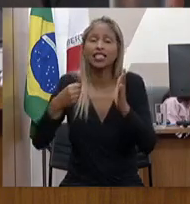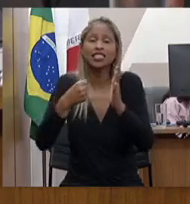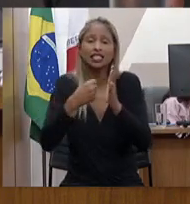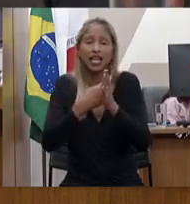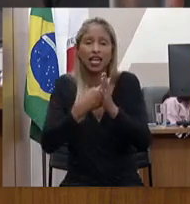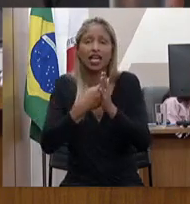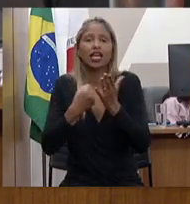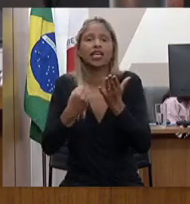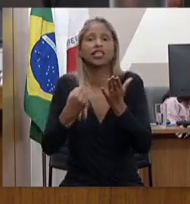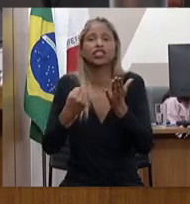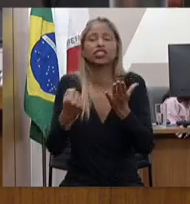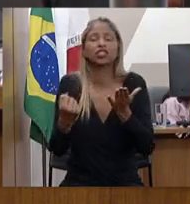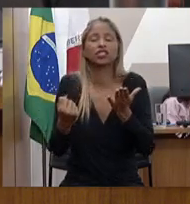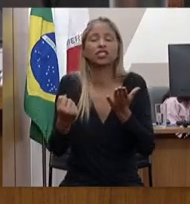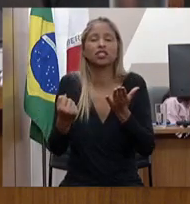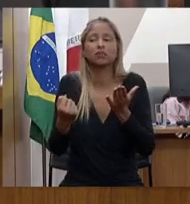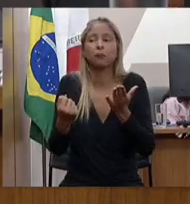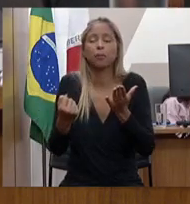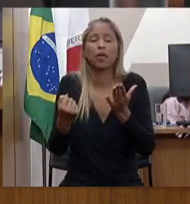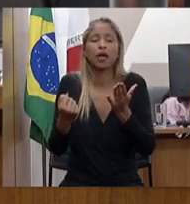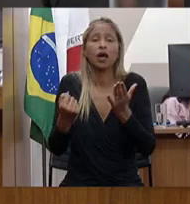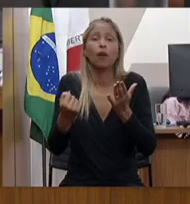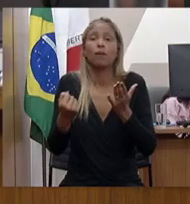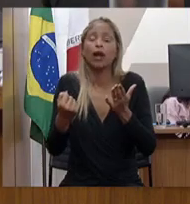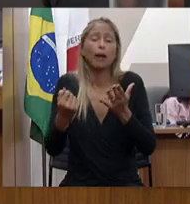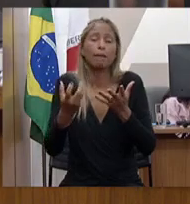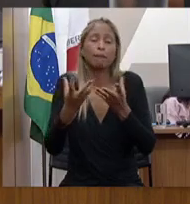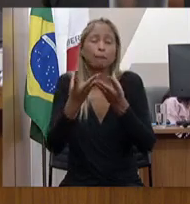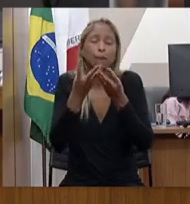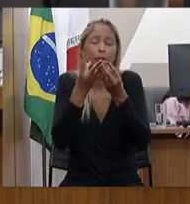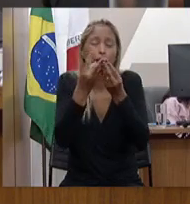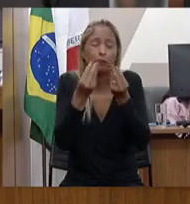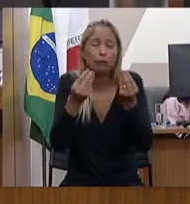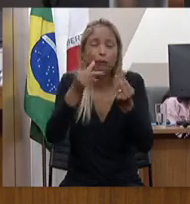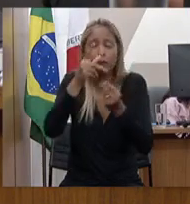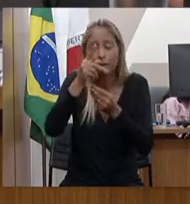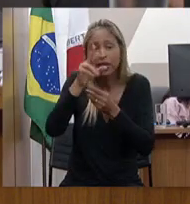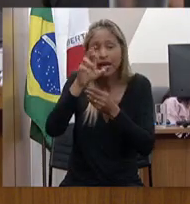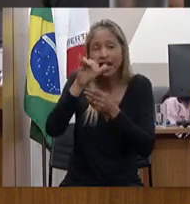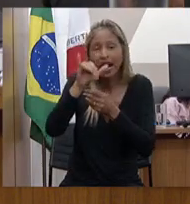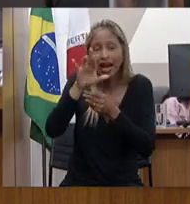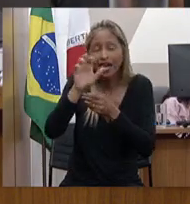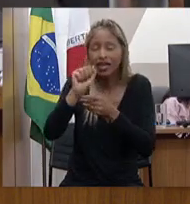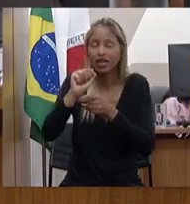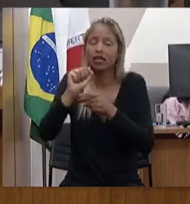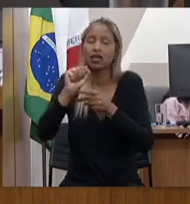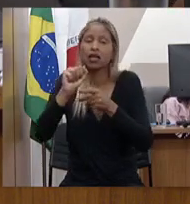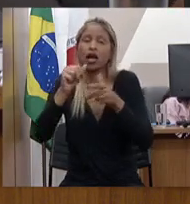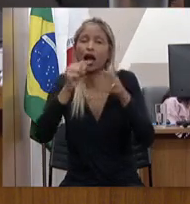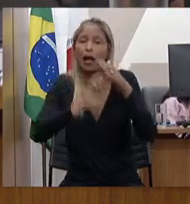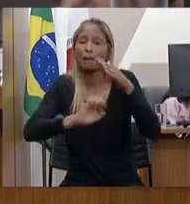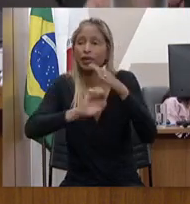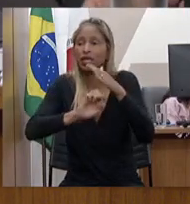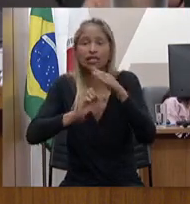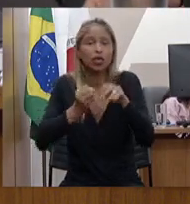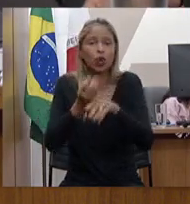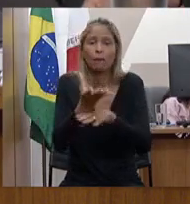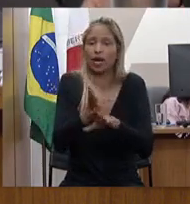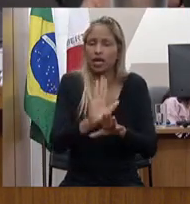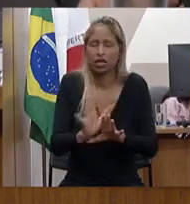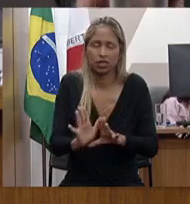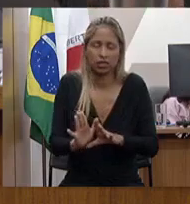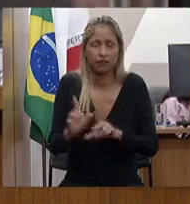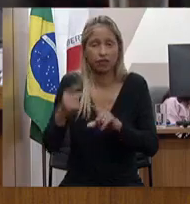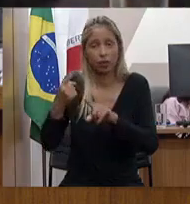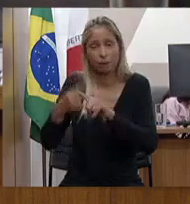ocorrendo ocorrendo em situações precárias situações que em que a empresa não se nem aparece às vezes né